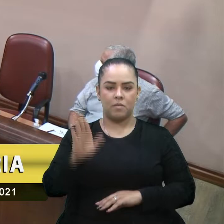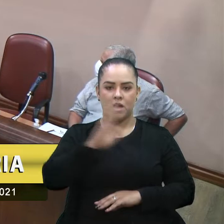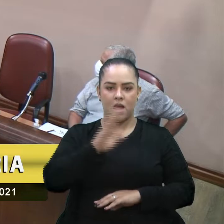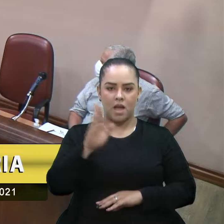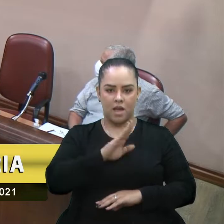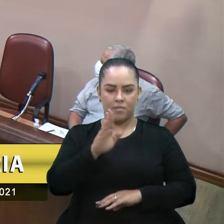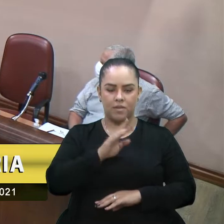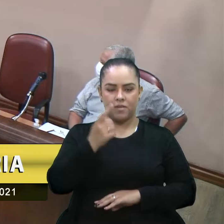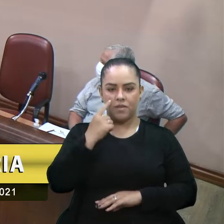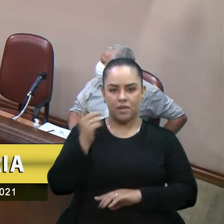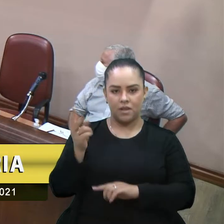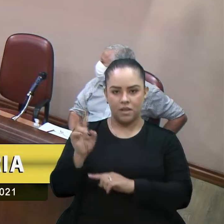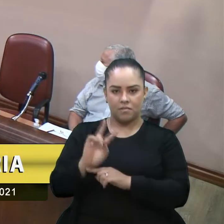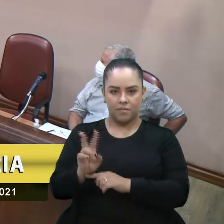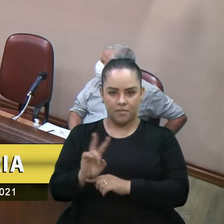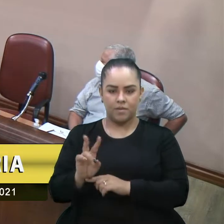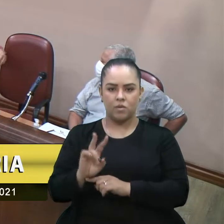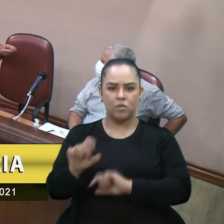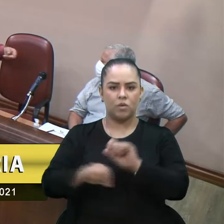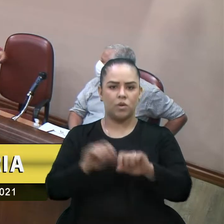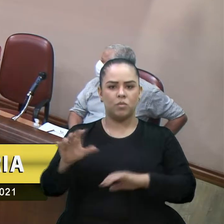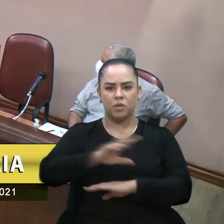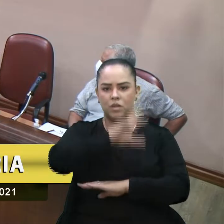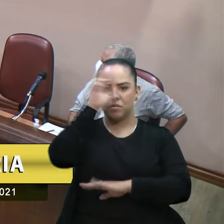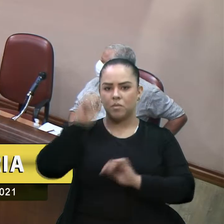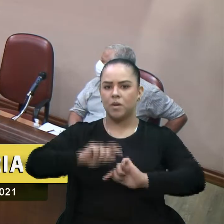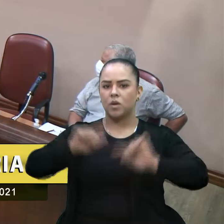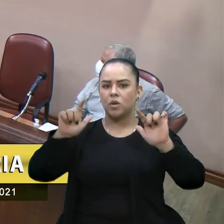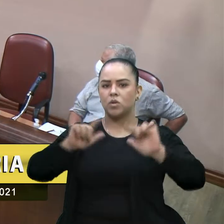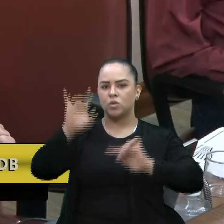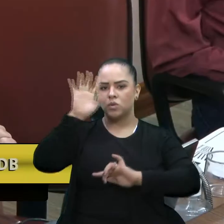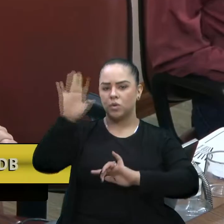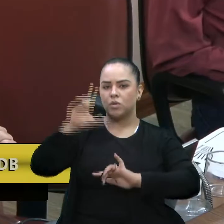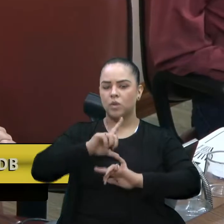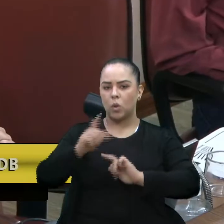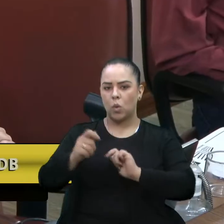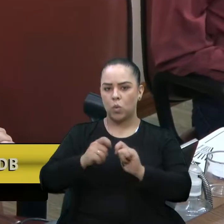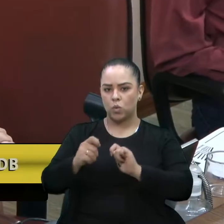o que os municípios maiores sonham em ter o controle? A água e o lixo.